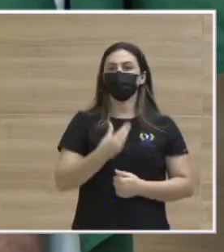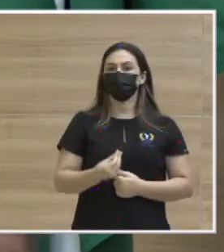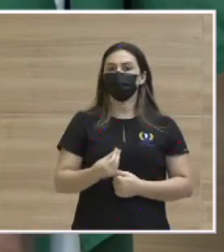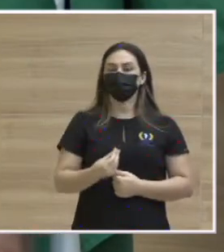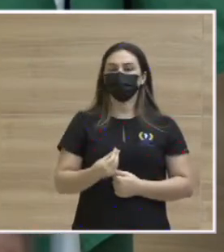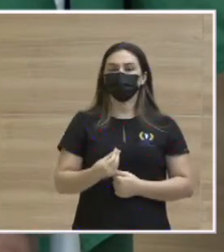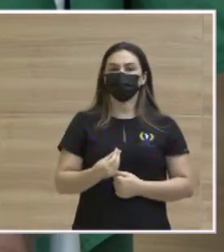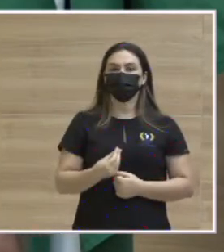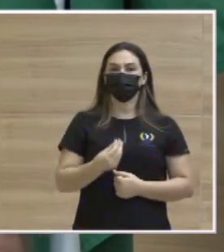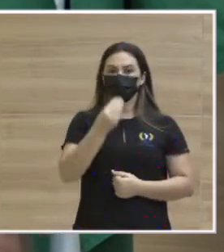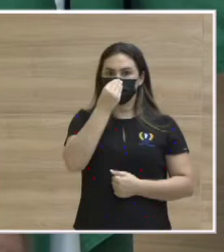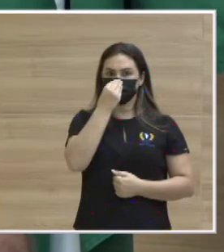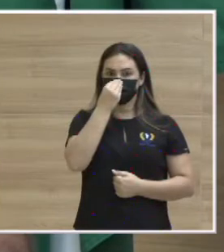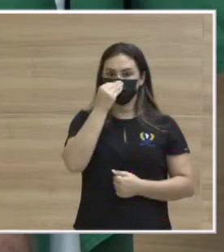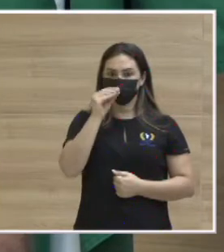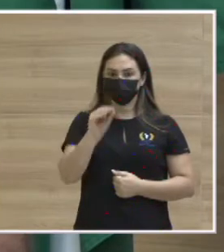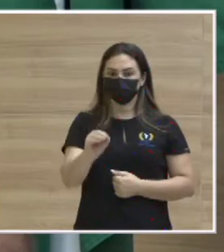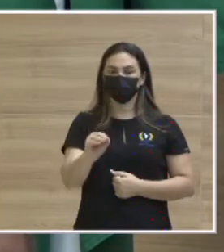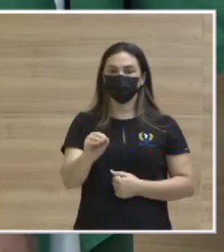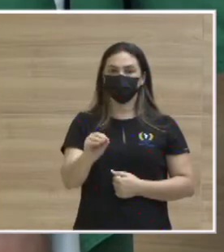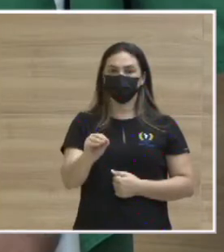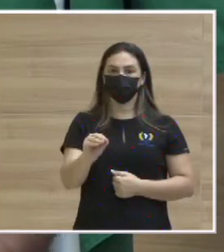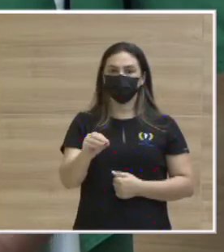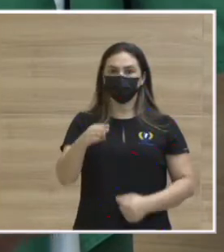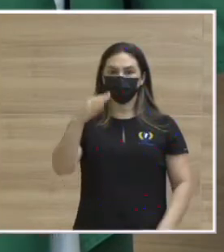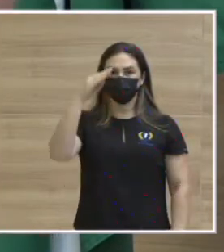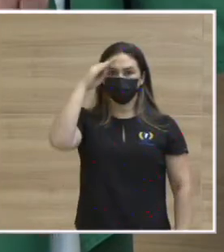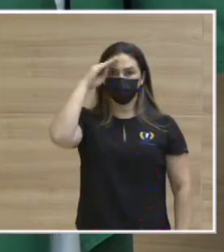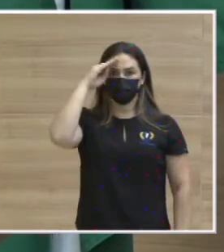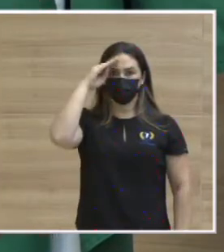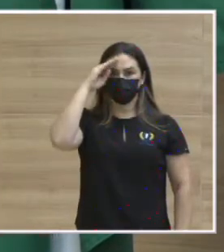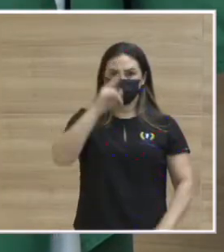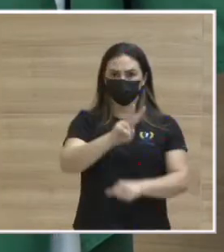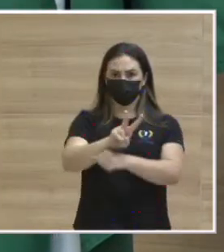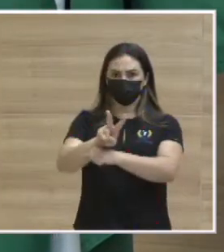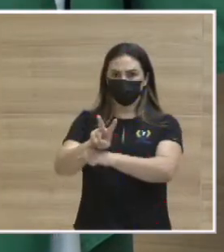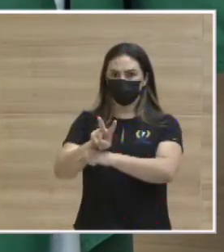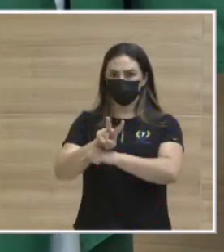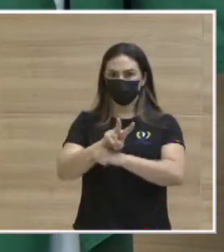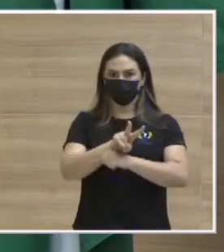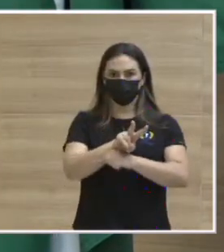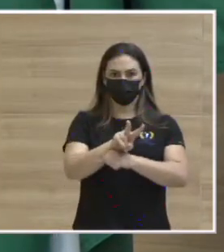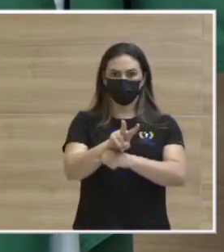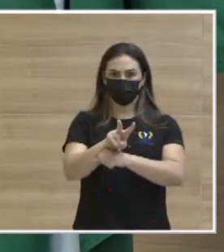no lixão, como uma espécie de guarda, um vigilante.